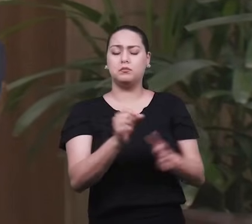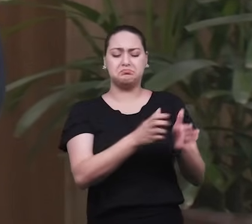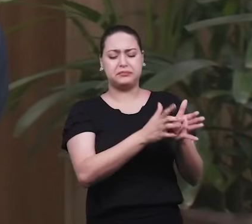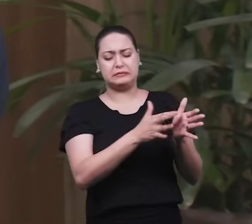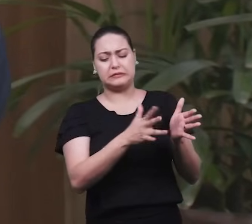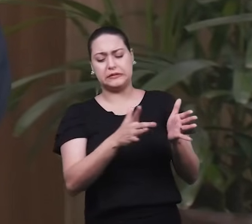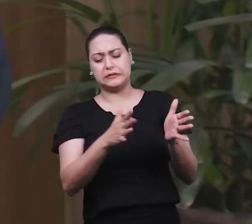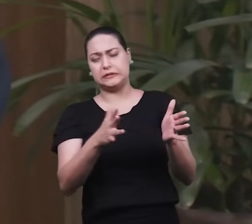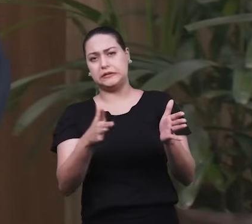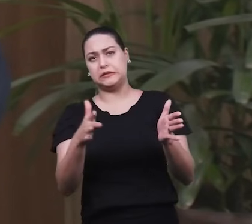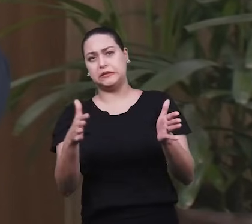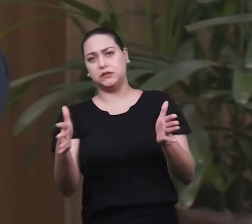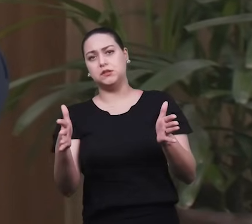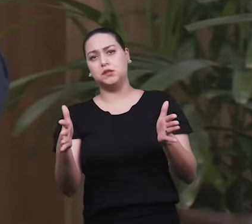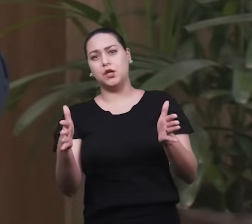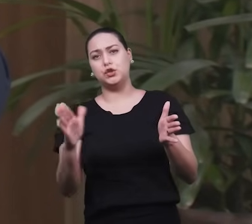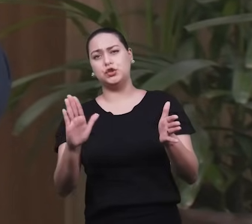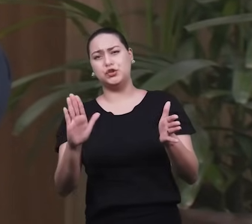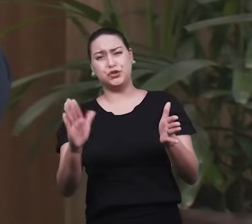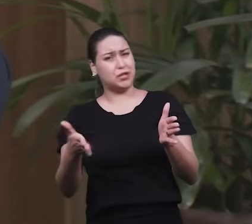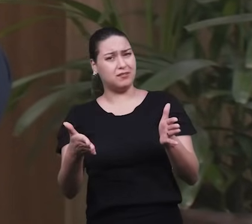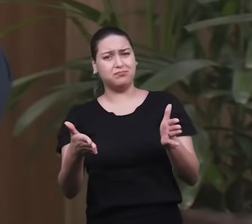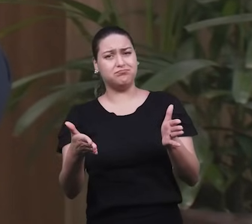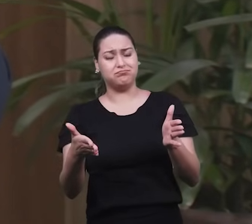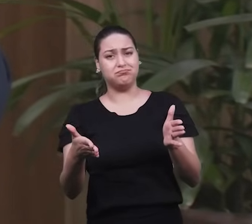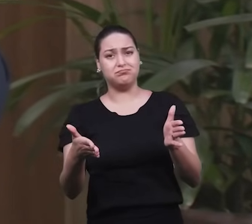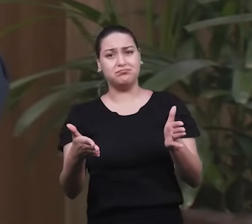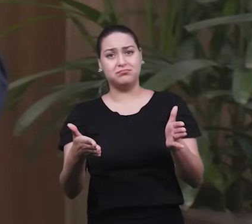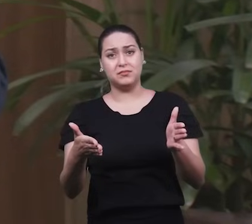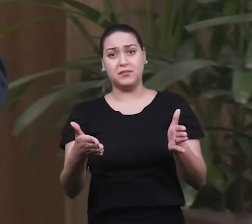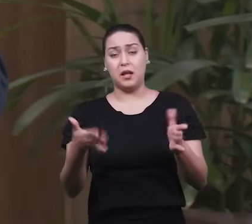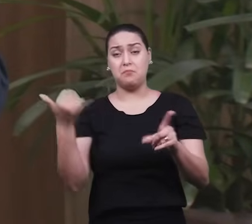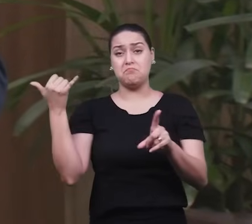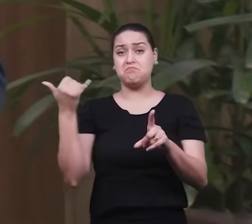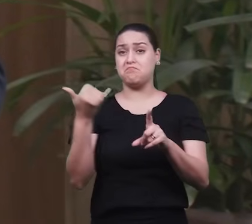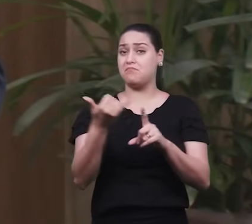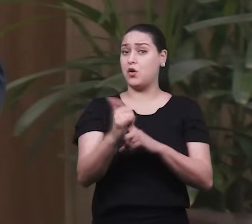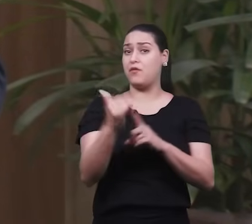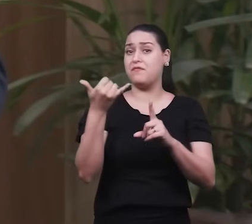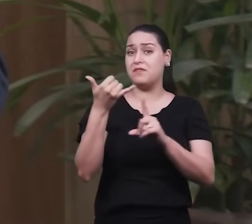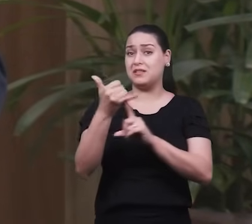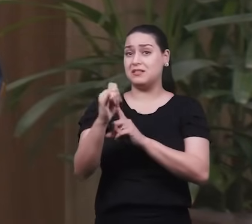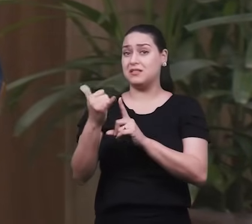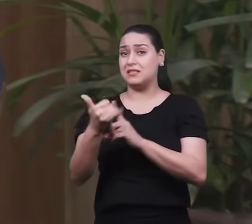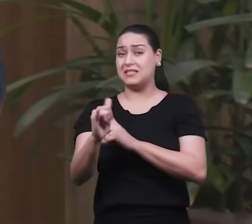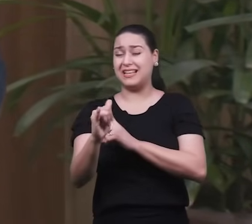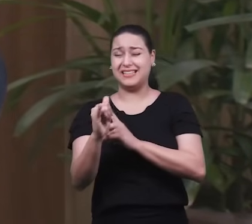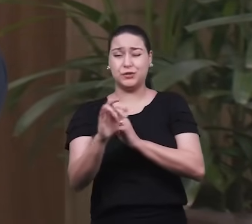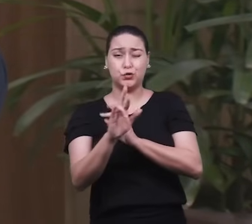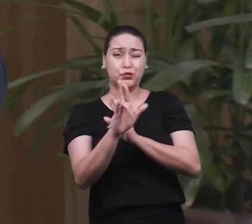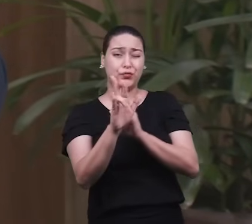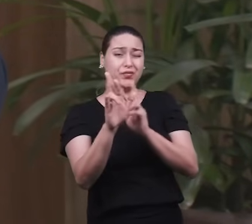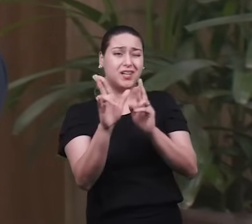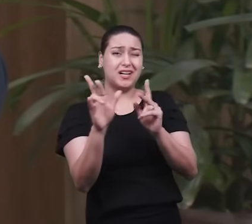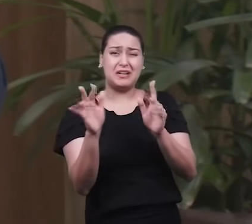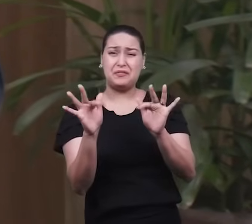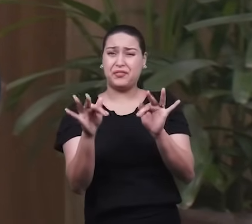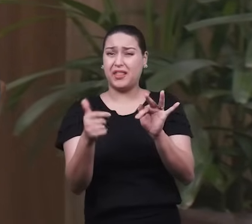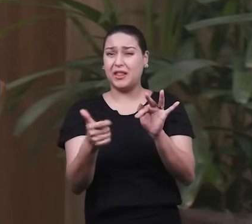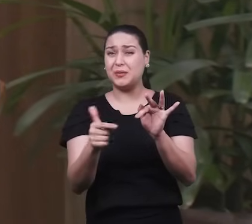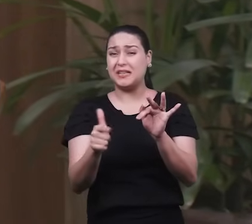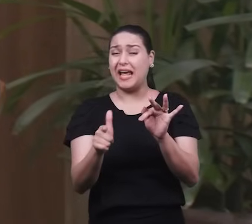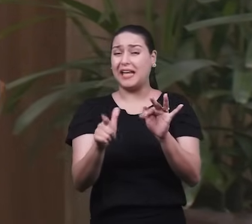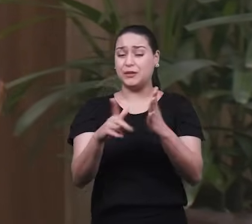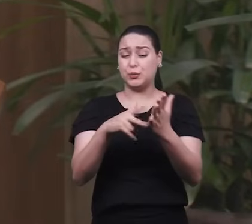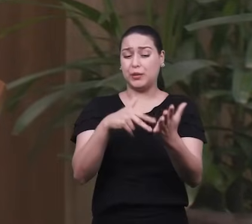de tempo já bem vasto as profecias inesgotáveis no